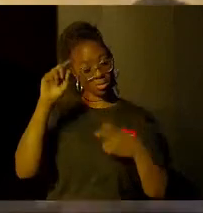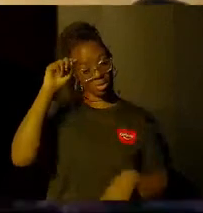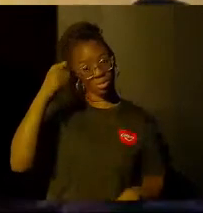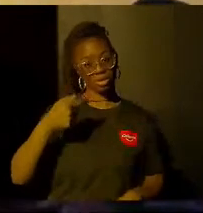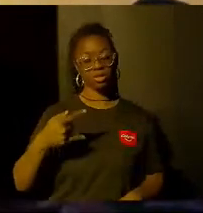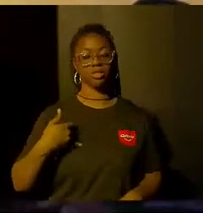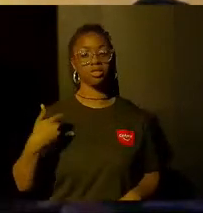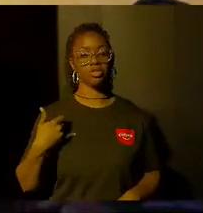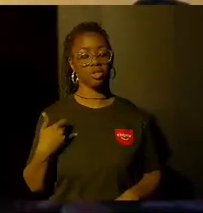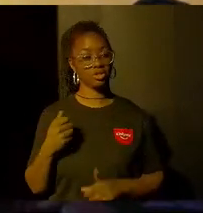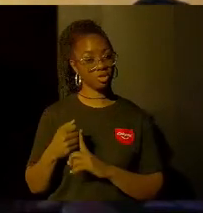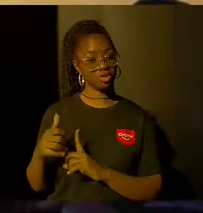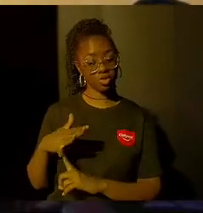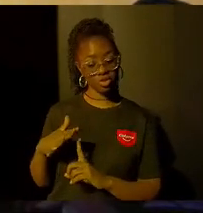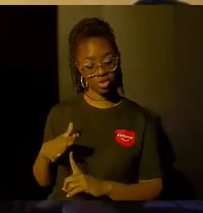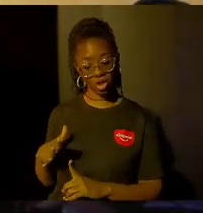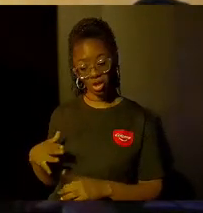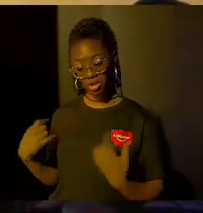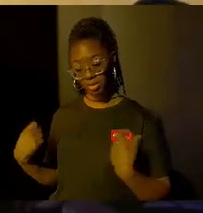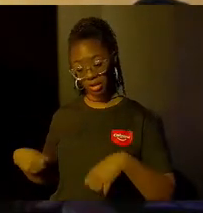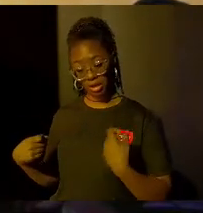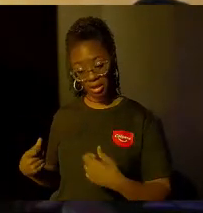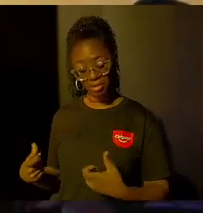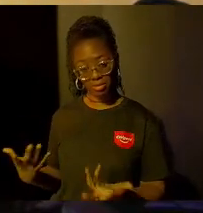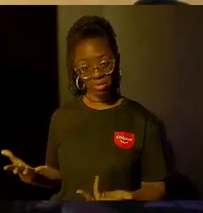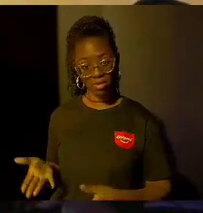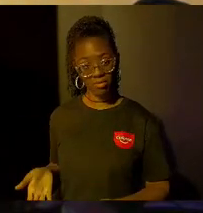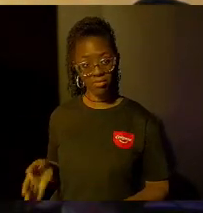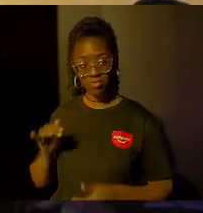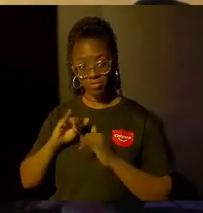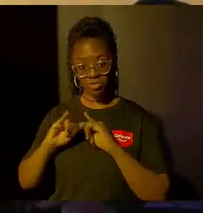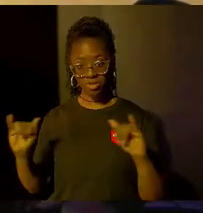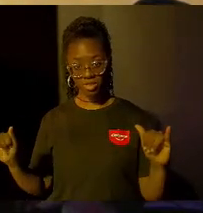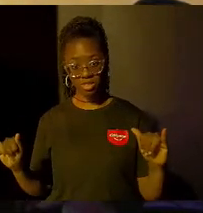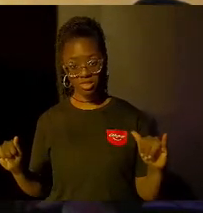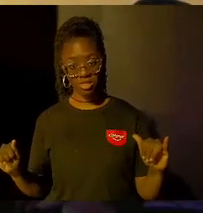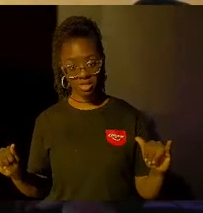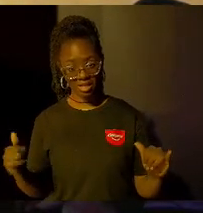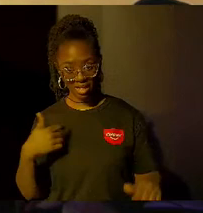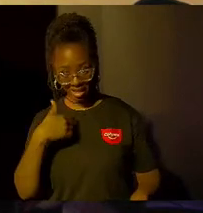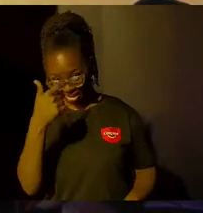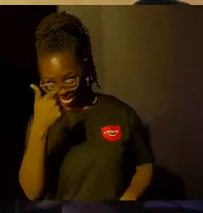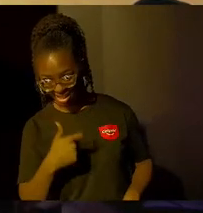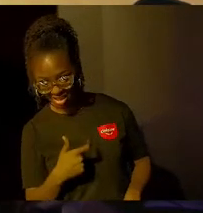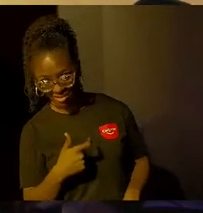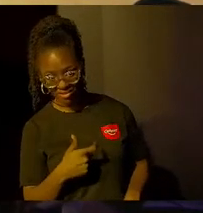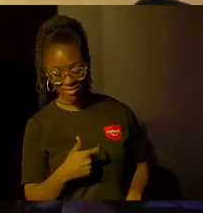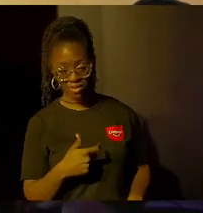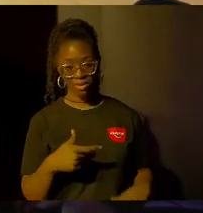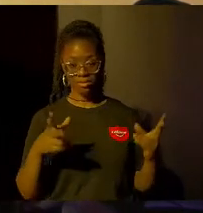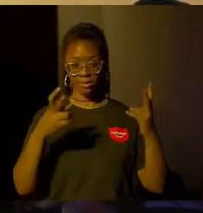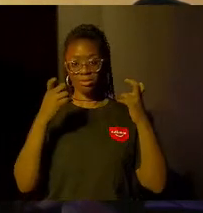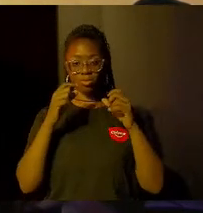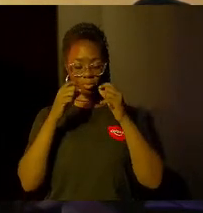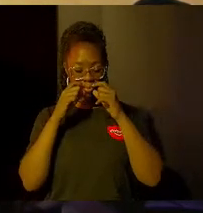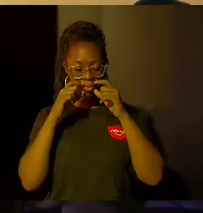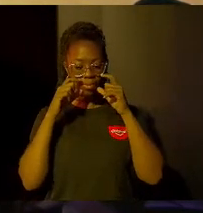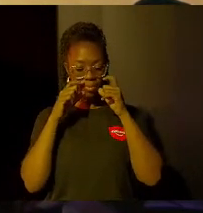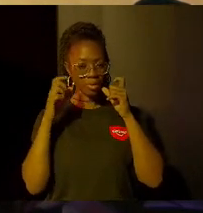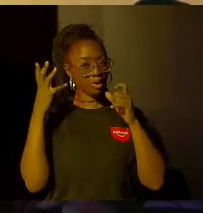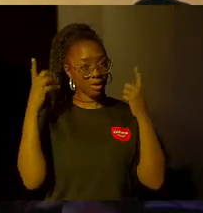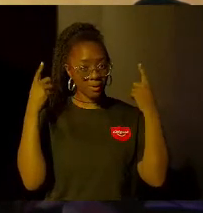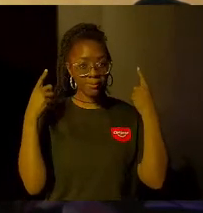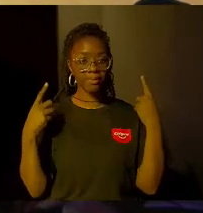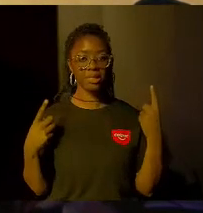anos de idade porque a sociedade fez questão de me avisar preta negra que eu que descobri que tem o Lábio grosso e o cabelo grosso